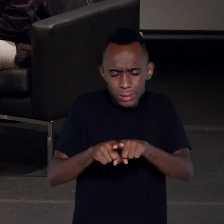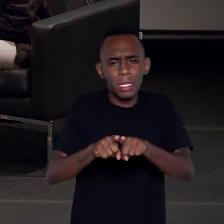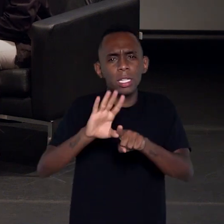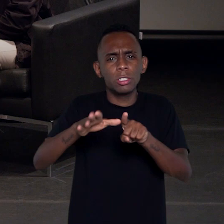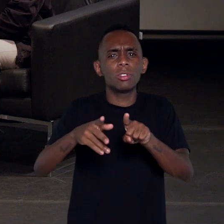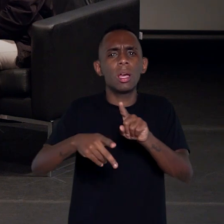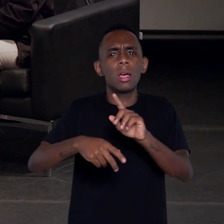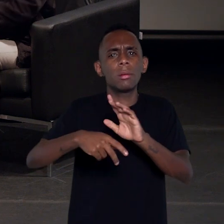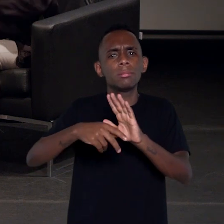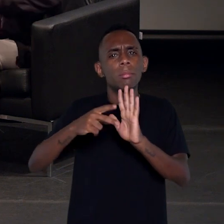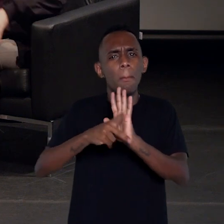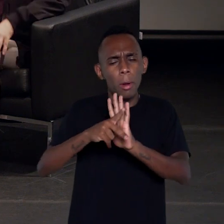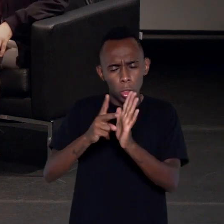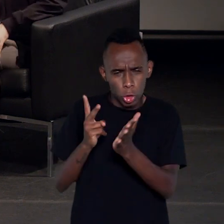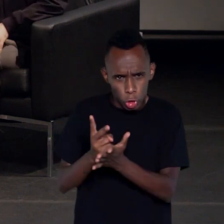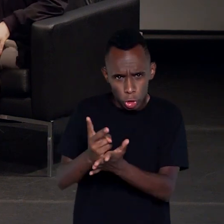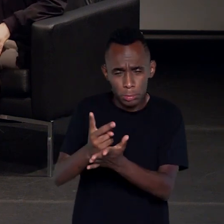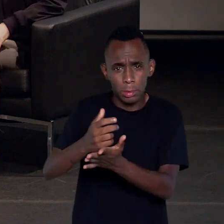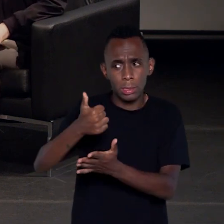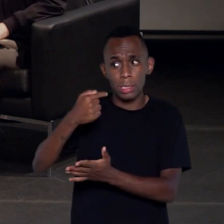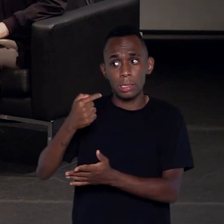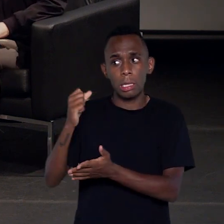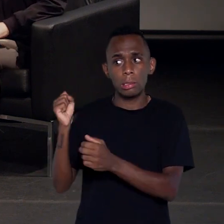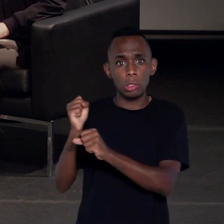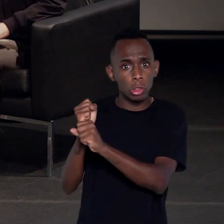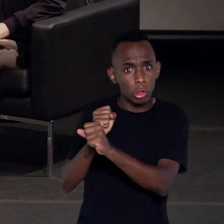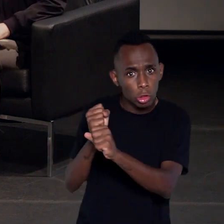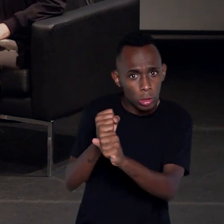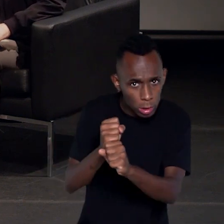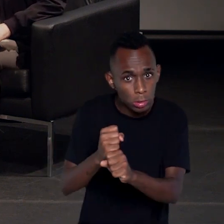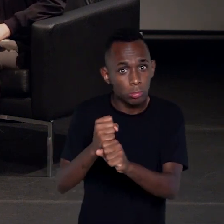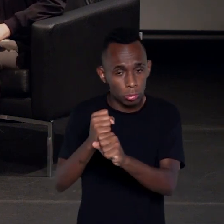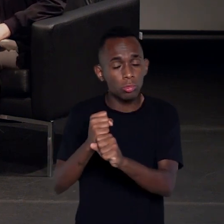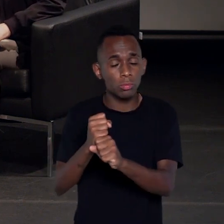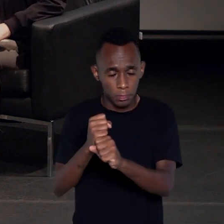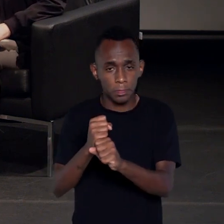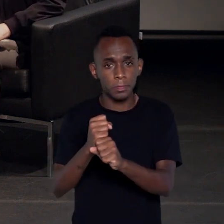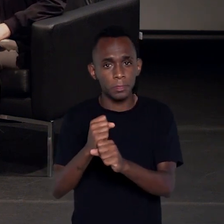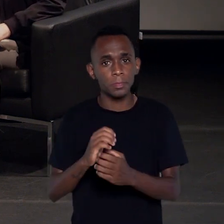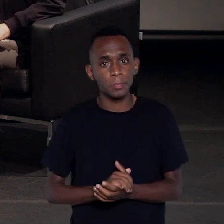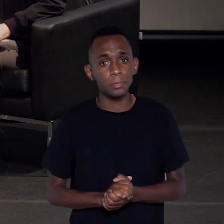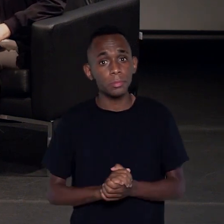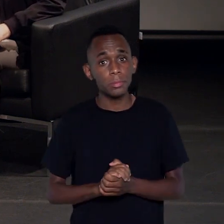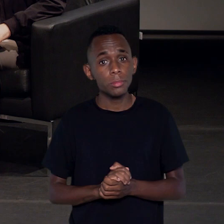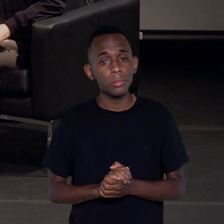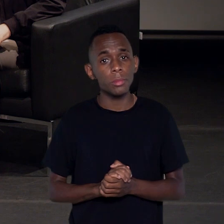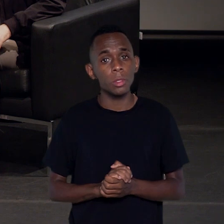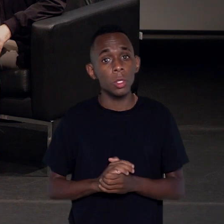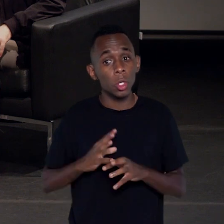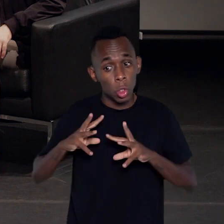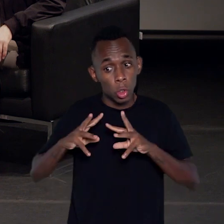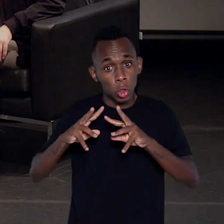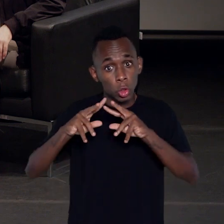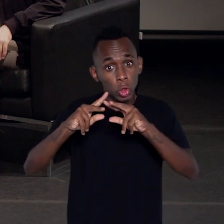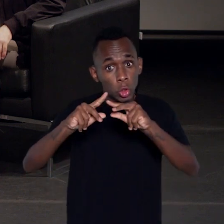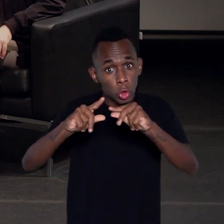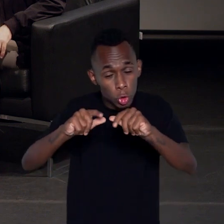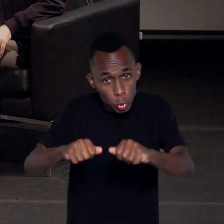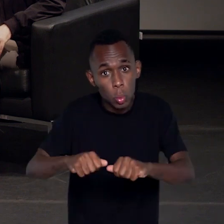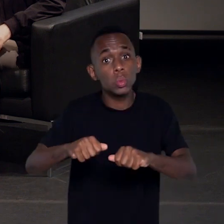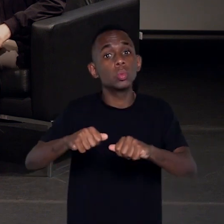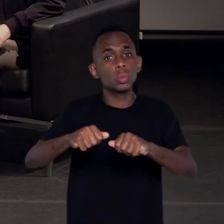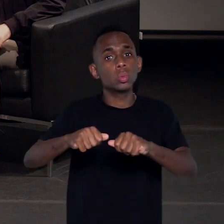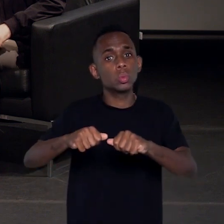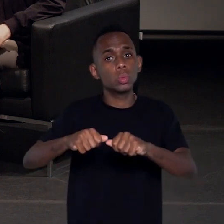Projeto Sempre um Papo já há 17 anos, dos 36 de trabalho que eu tenho. Todo o conteúdo que a